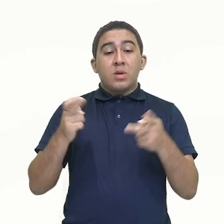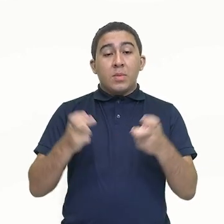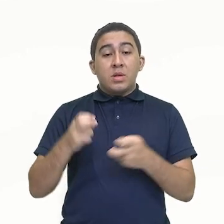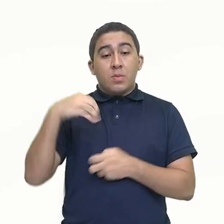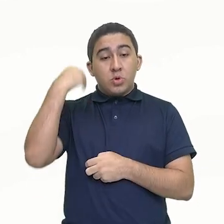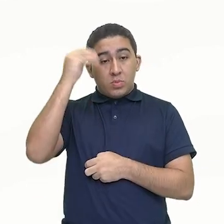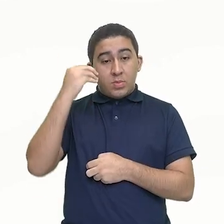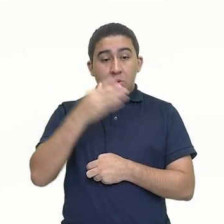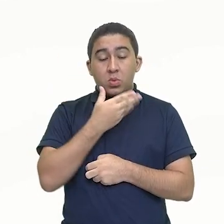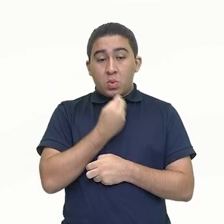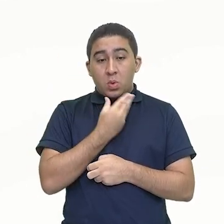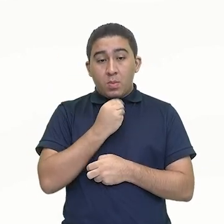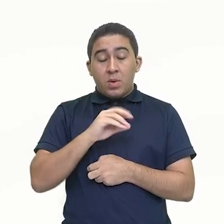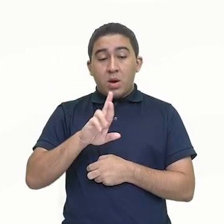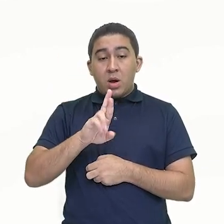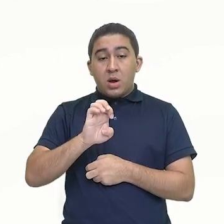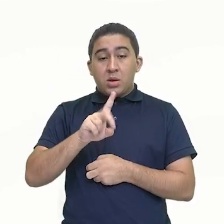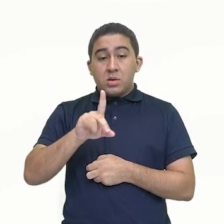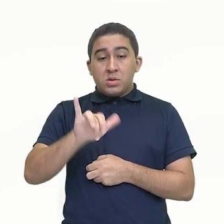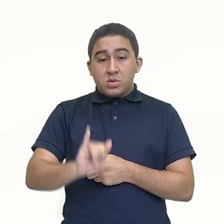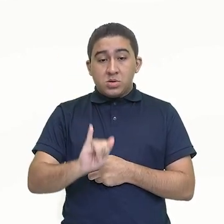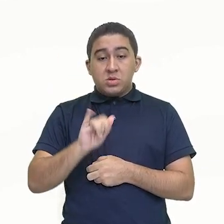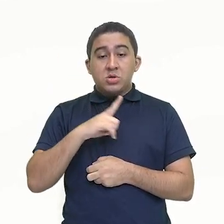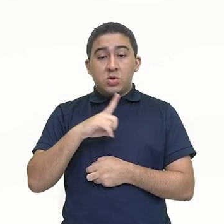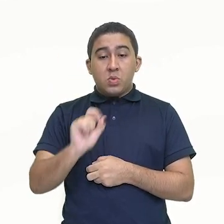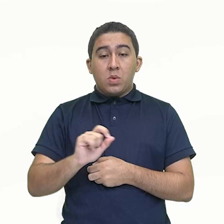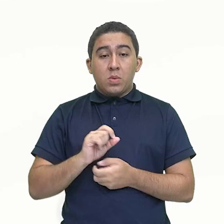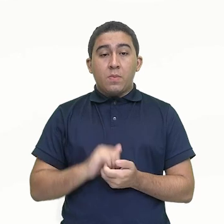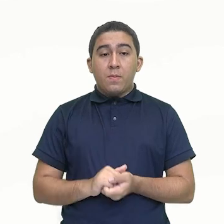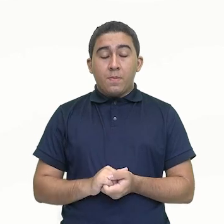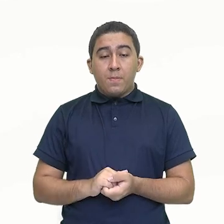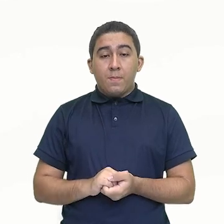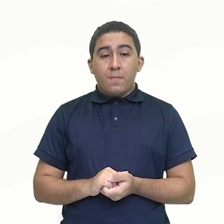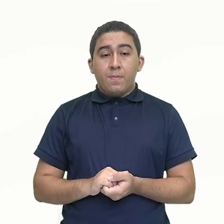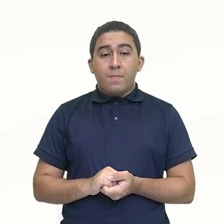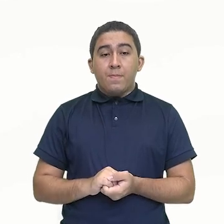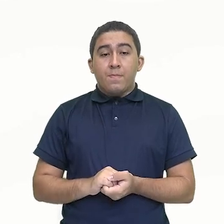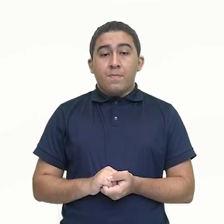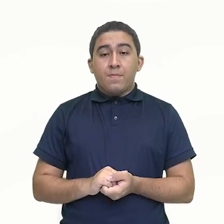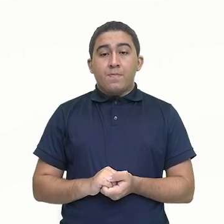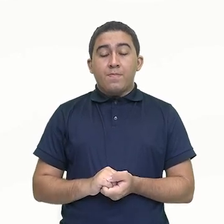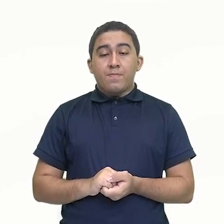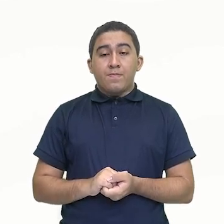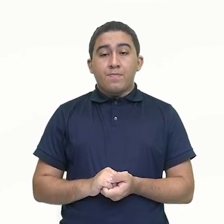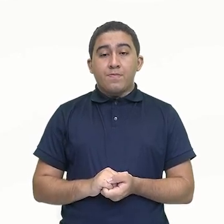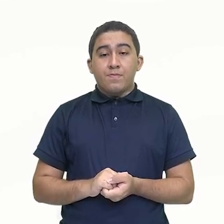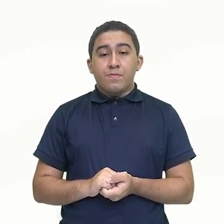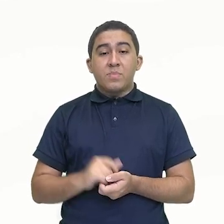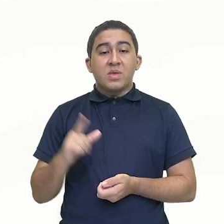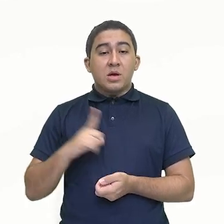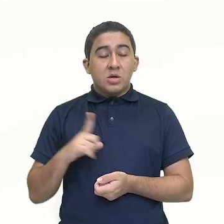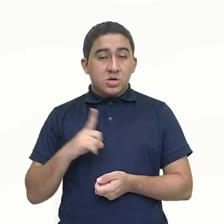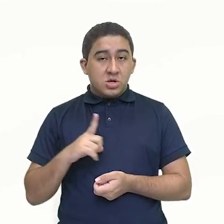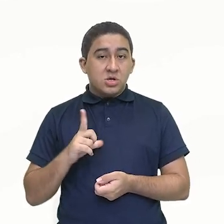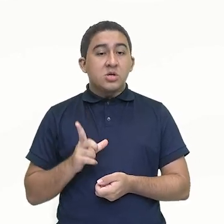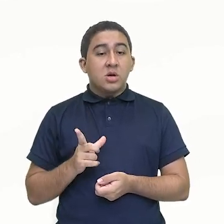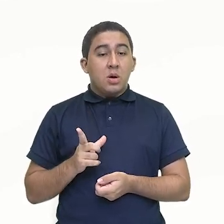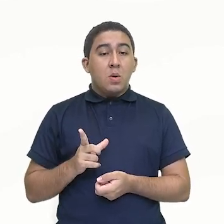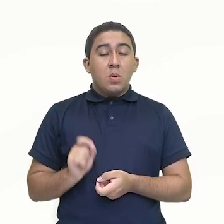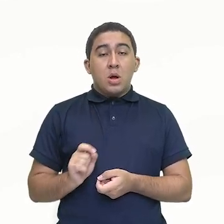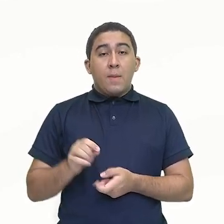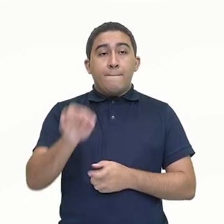Rede, né, eles tinham ali uma presença de larvas, né,